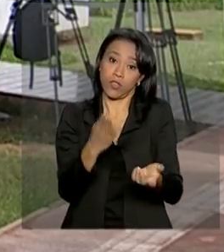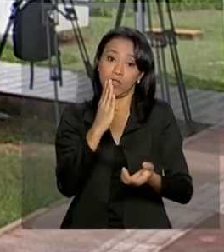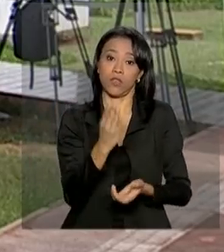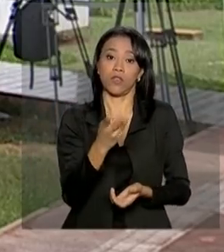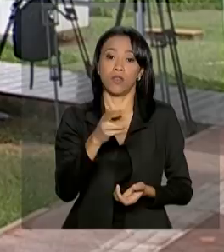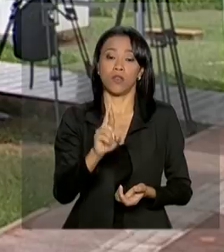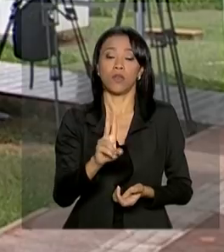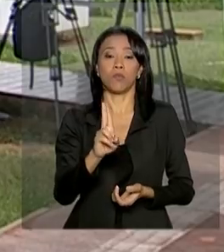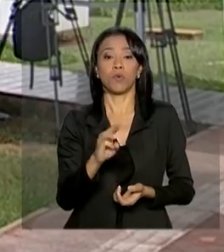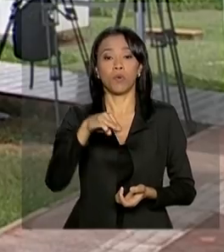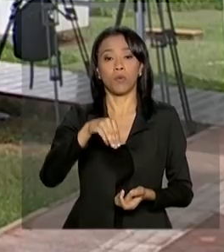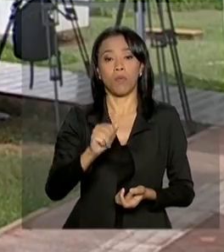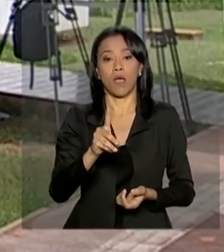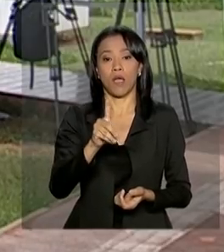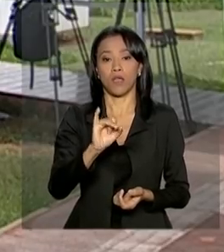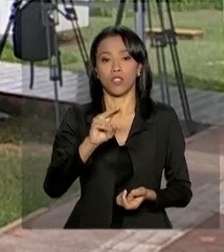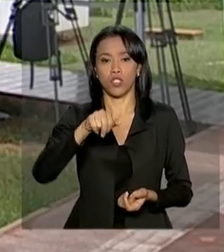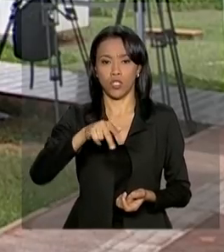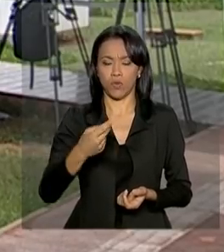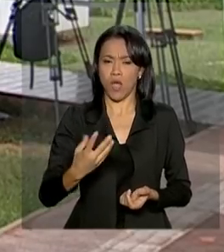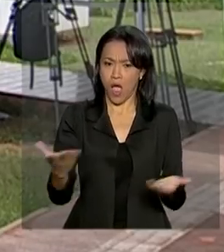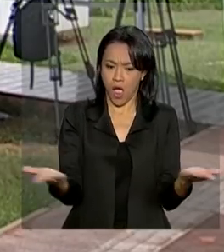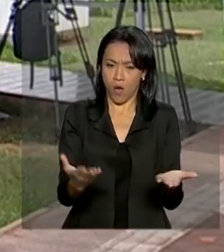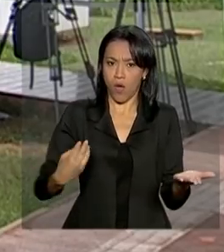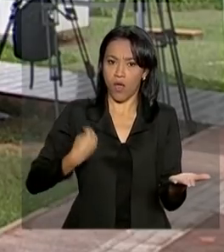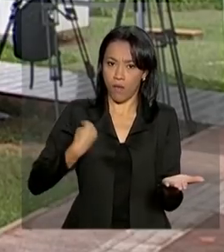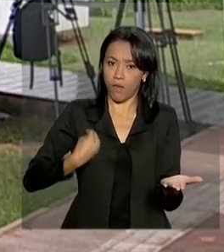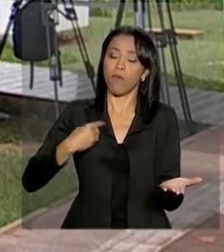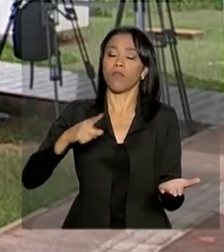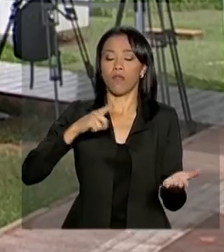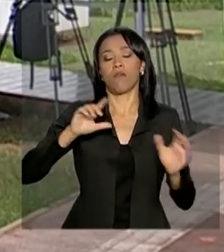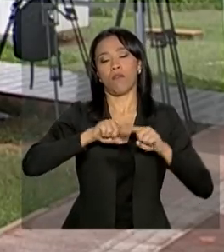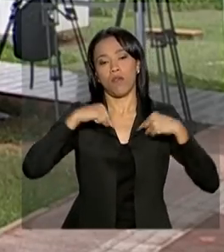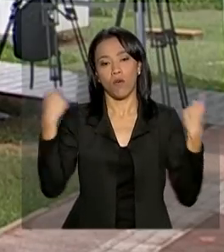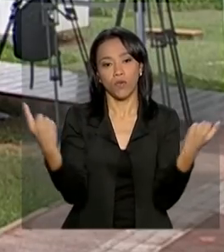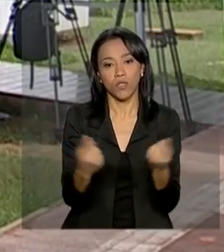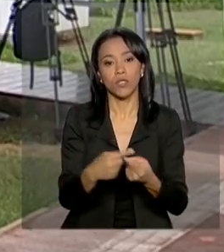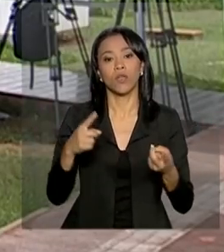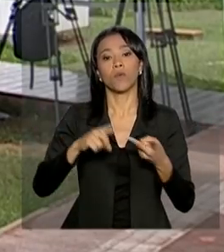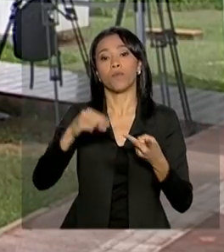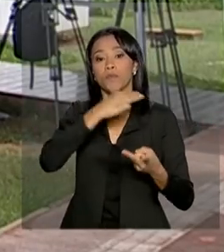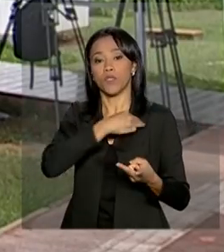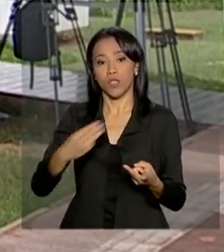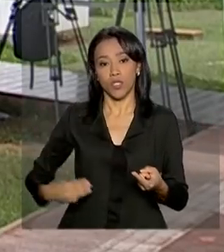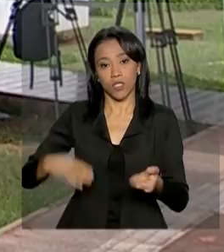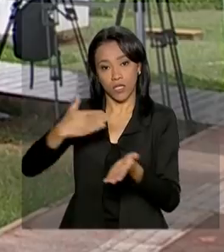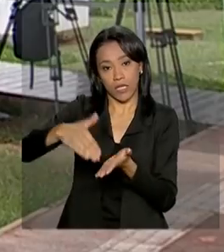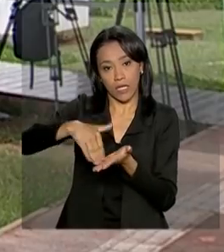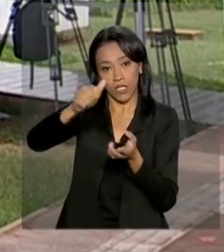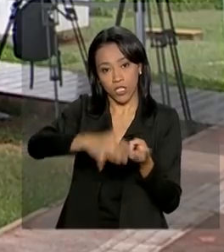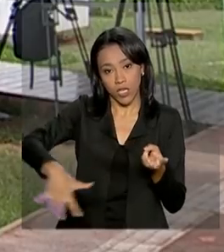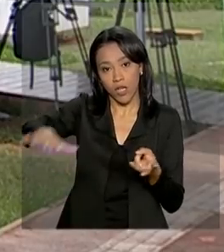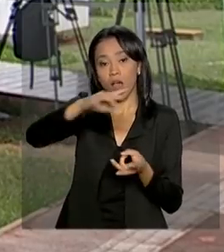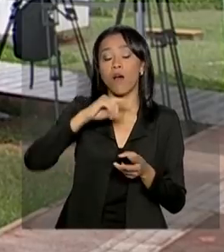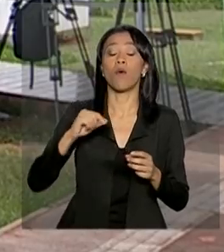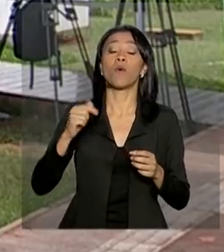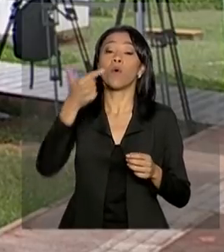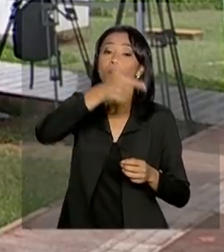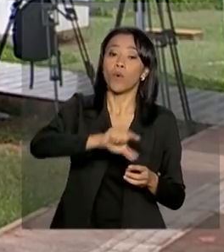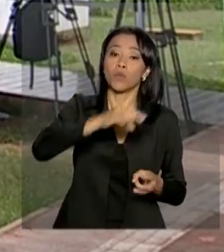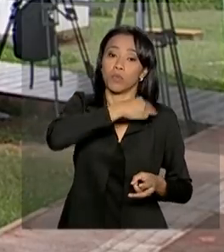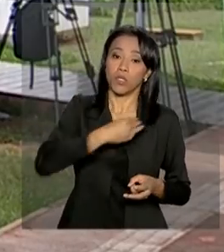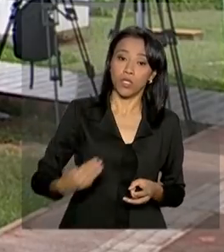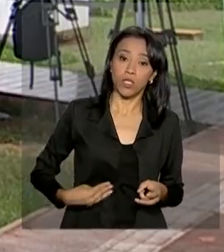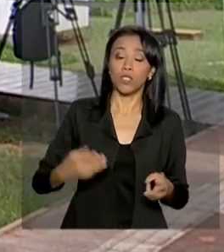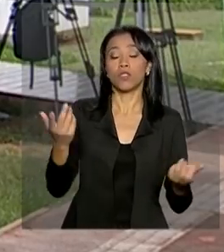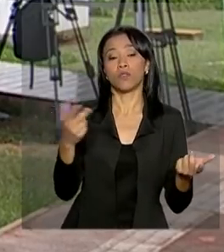reunião agora os ministros da Defesa, Fernando Azevedo e Silva, da Secretaria-Geral, Gustavo Bebiano, o ministro